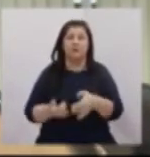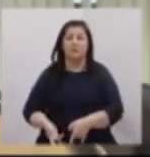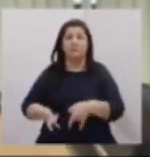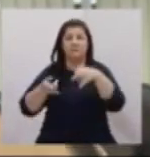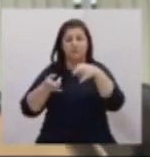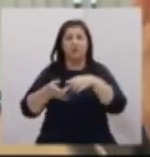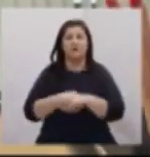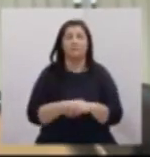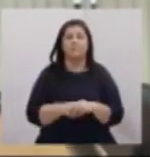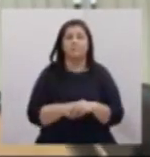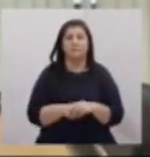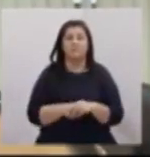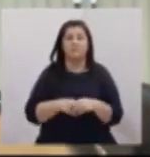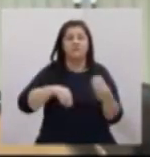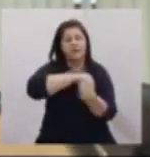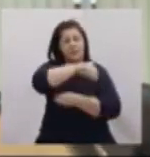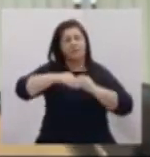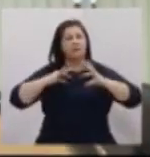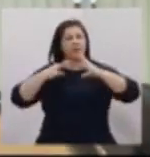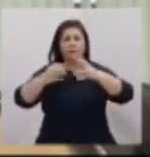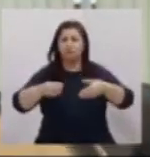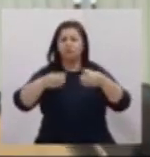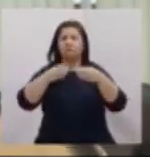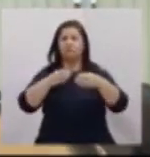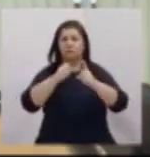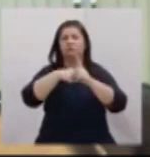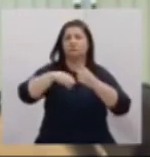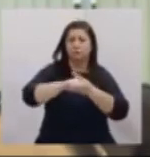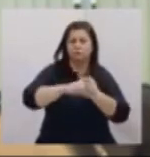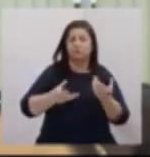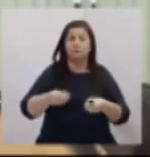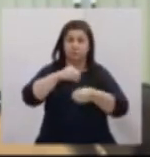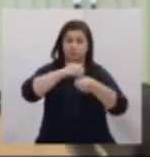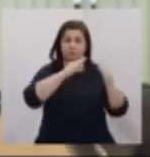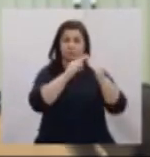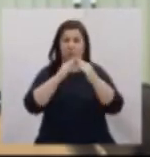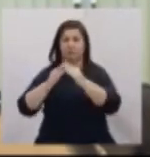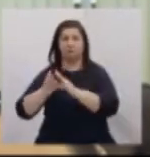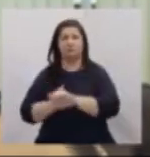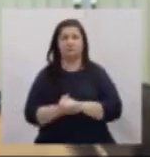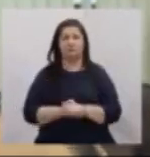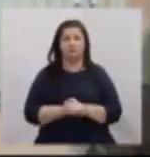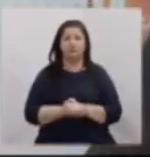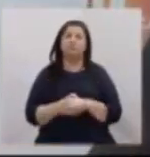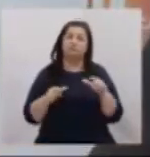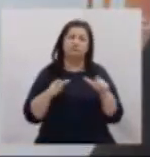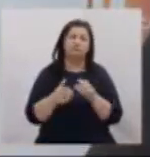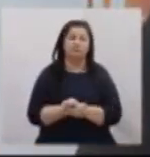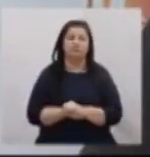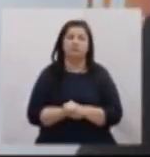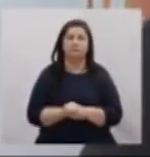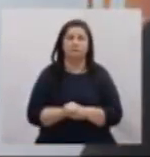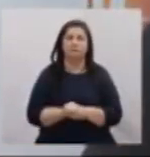né? Então a gente envolve toda a comunidade, né, dentro do condomínio, para essas ações. Hoje,